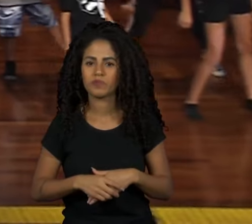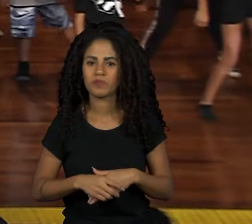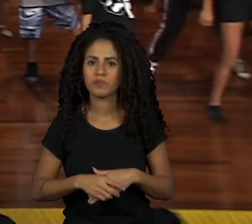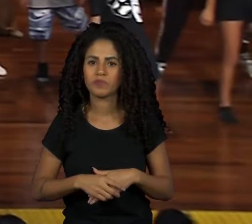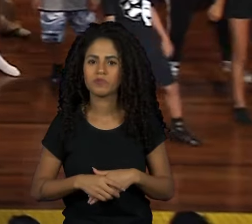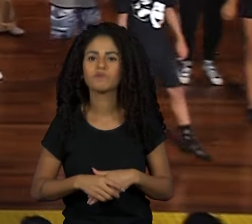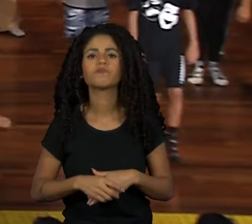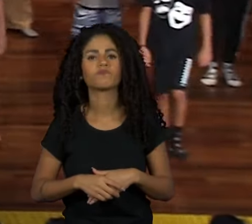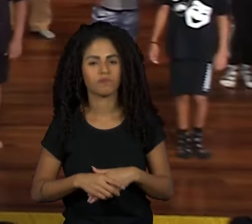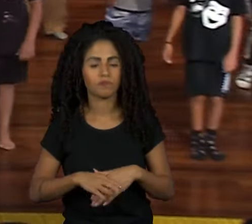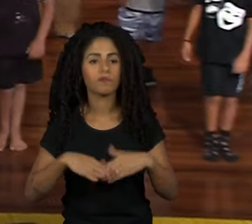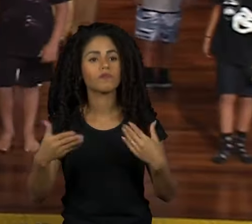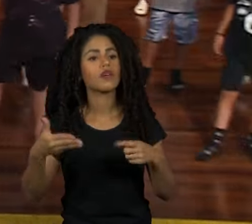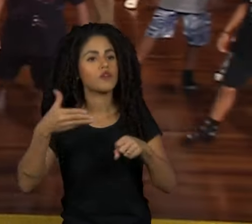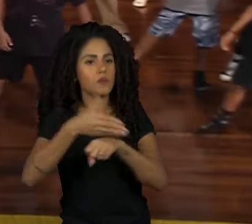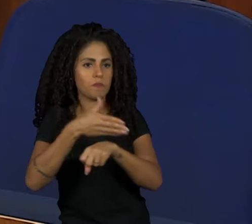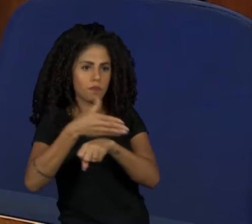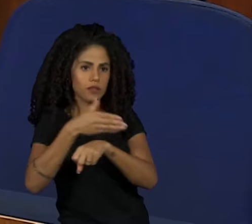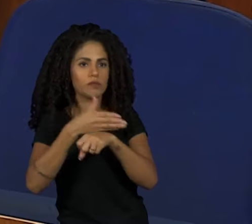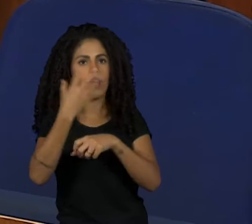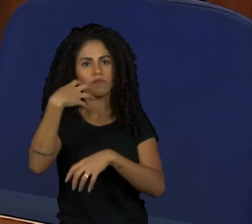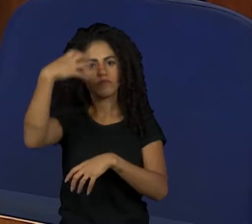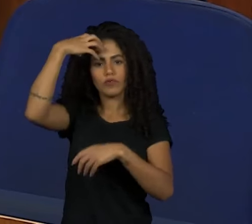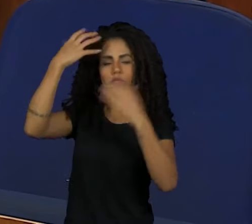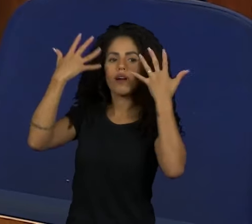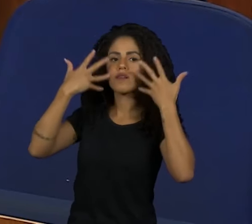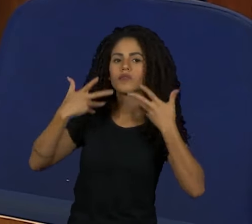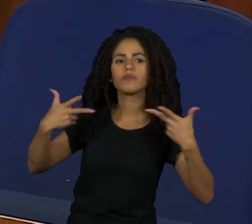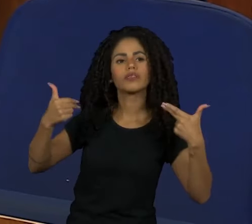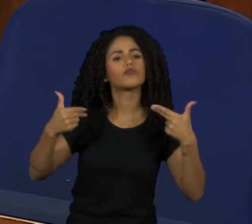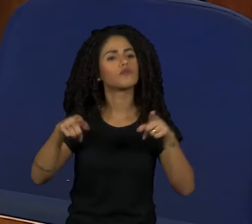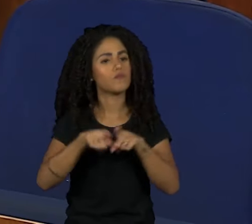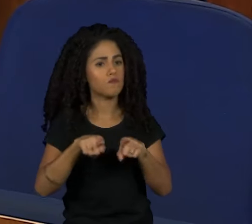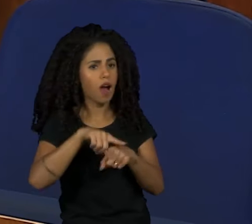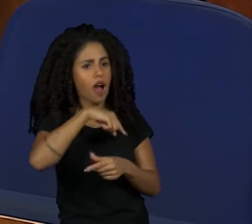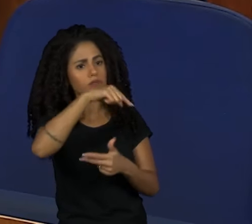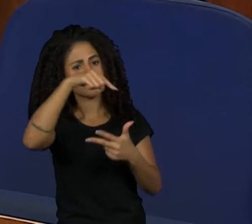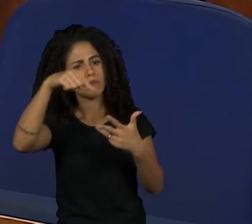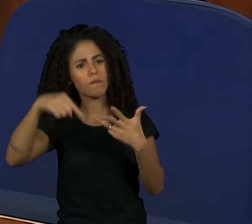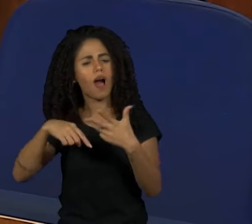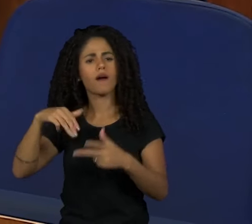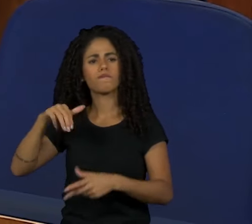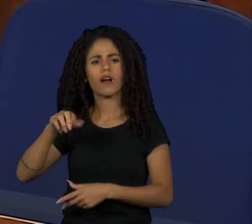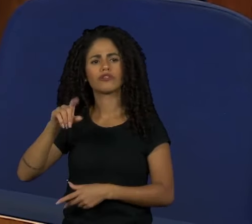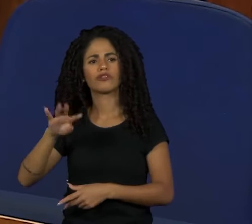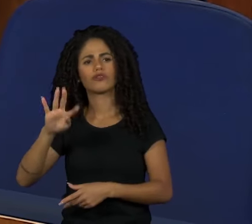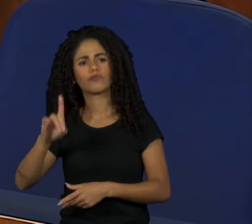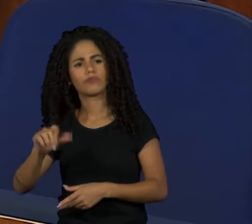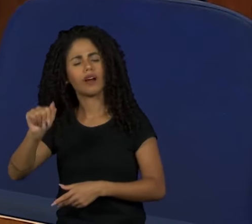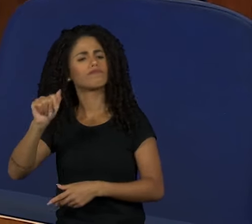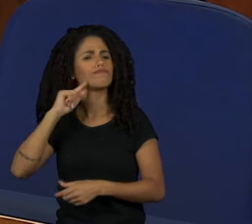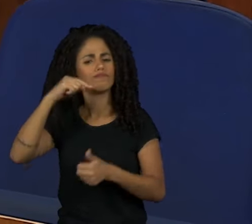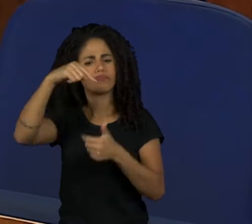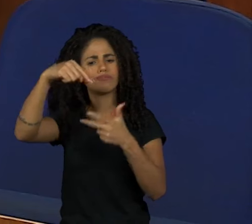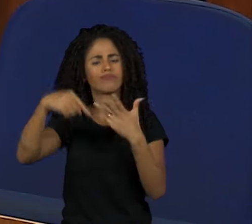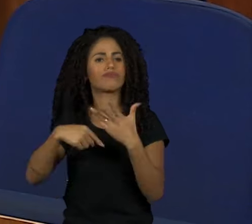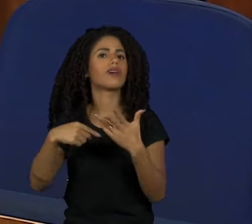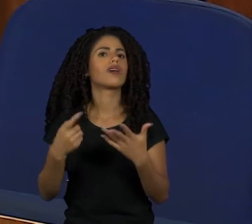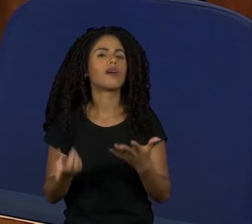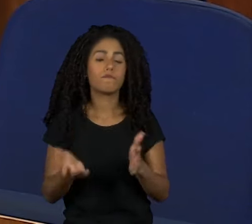Participou de audição para o musical do Rei Leão, depois veio Priscila, depois veio Matilda. Não, não tá batendo na trave, daqui a